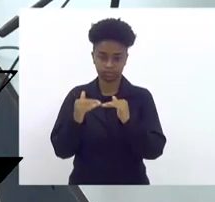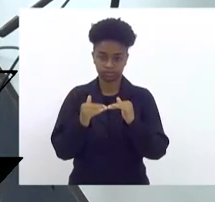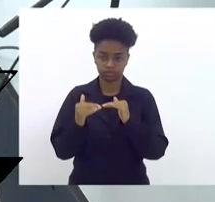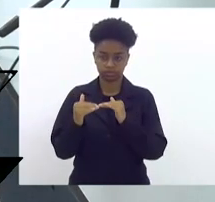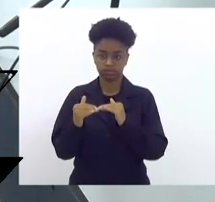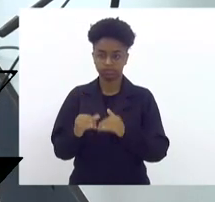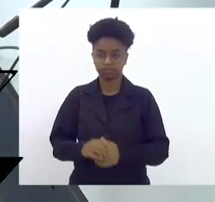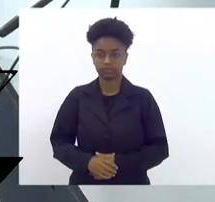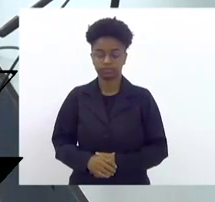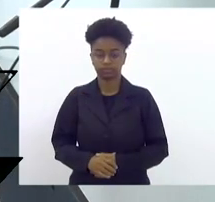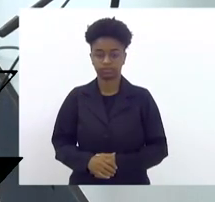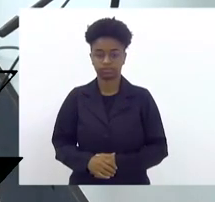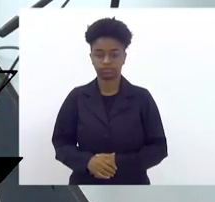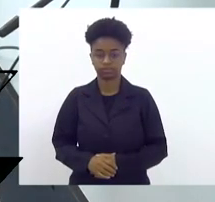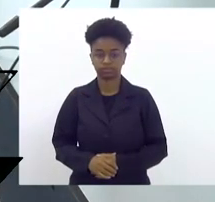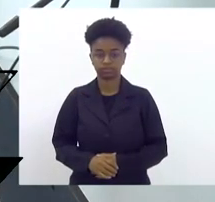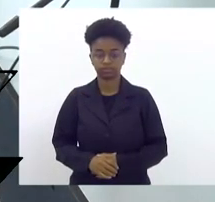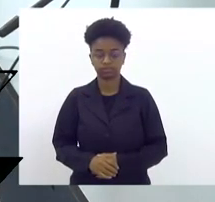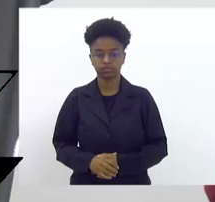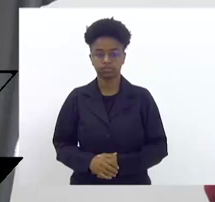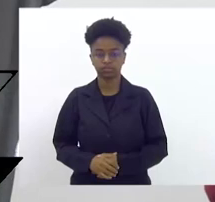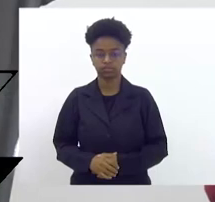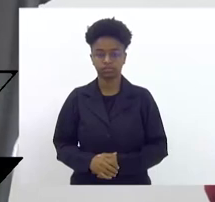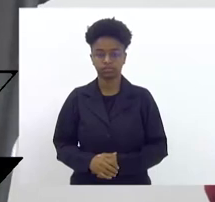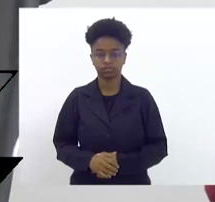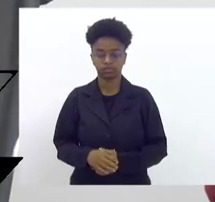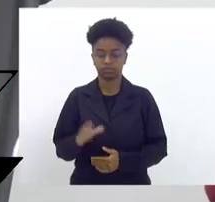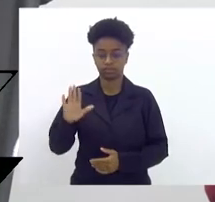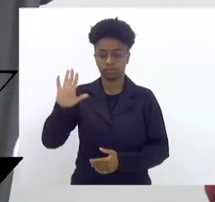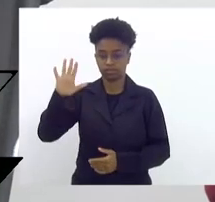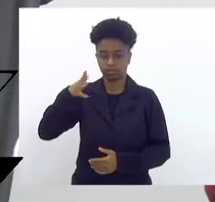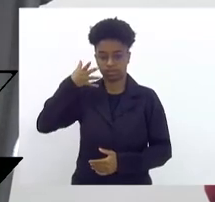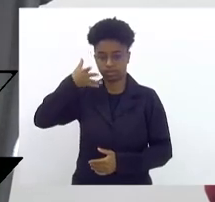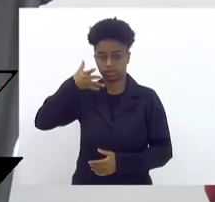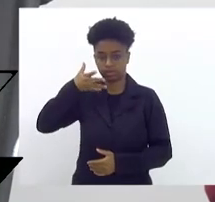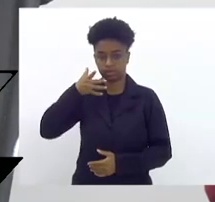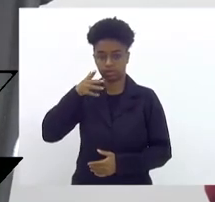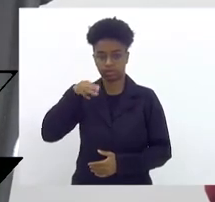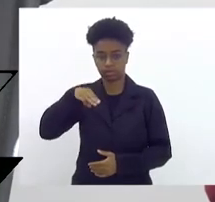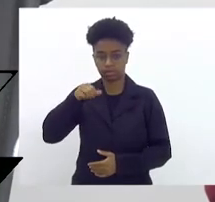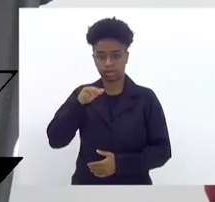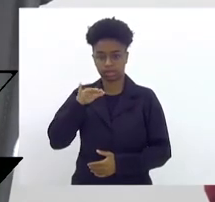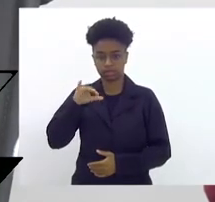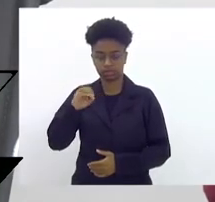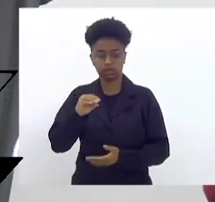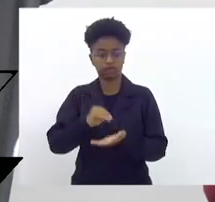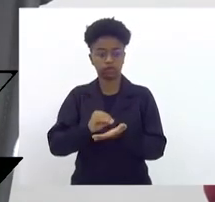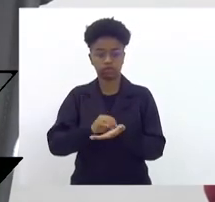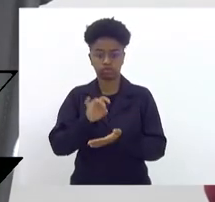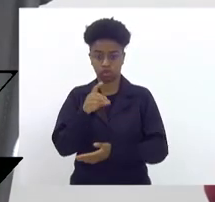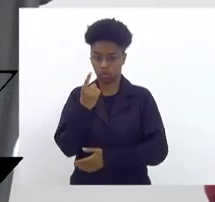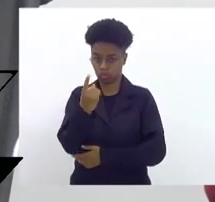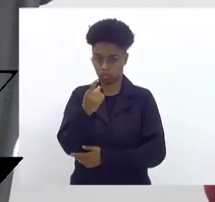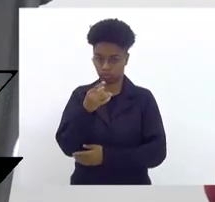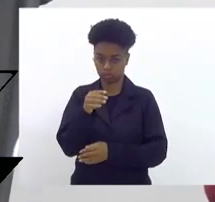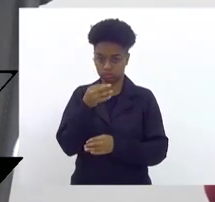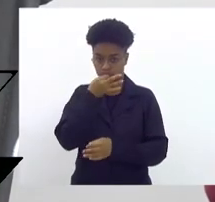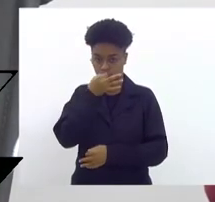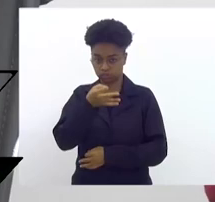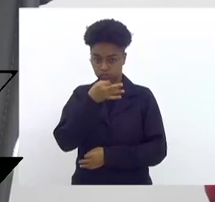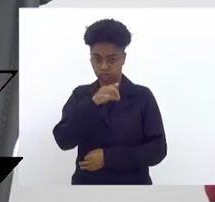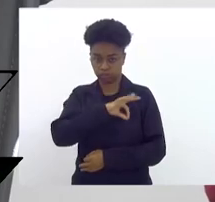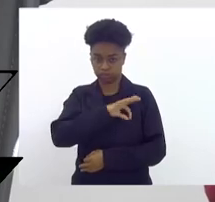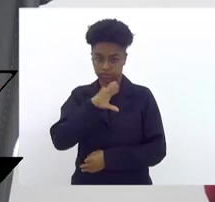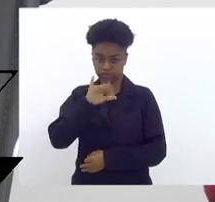é Lilian Stein questão de ordem Deputado Gualberto só teria mais um nome para sugerir da Polícia